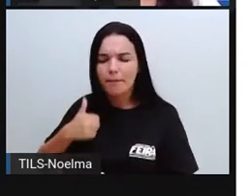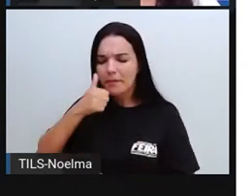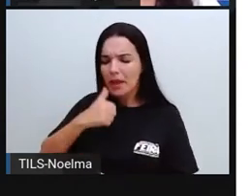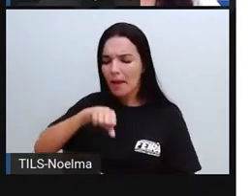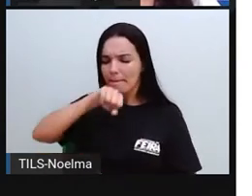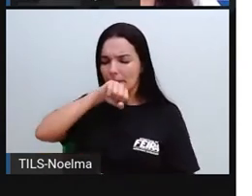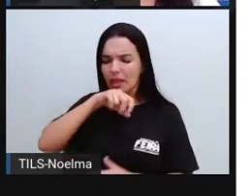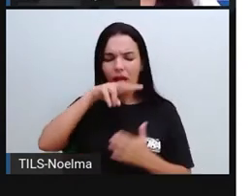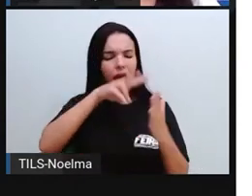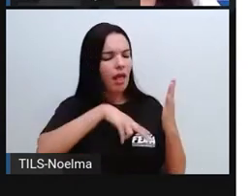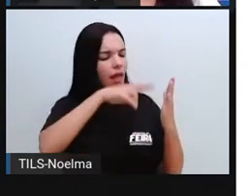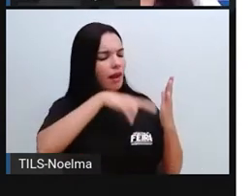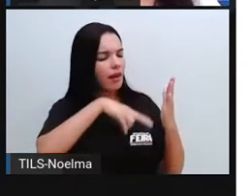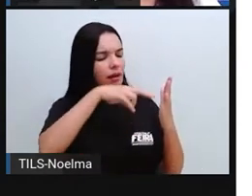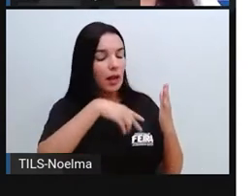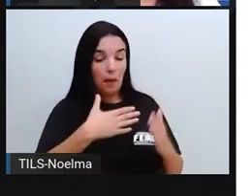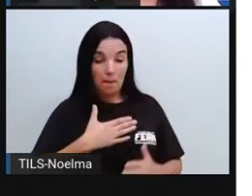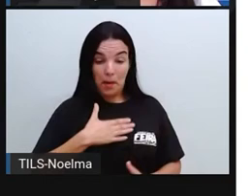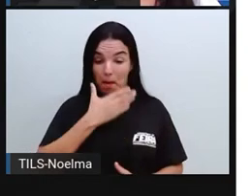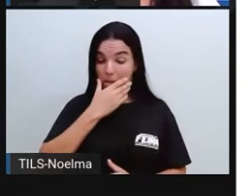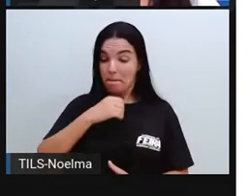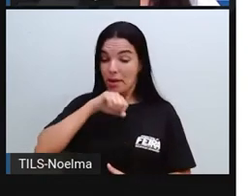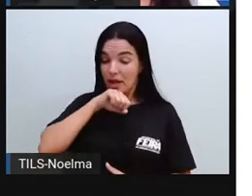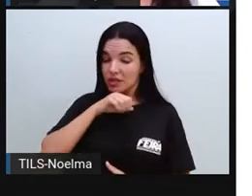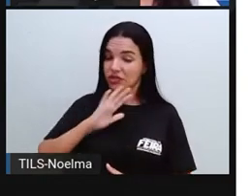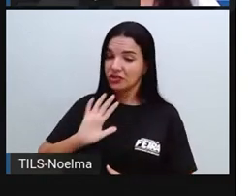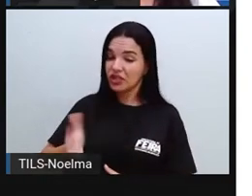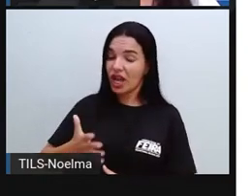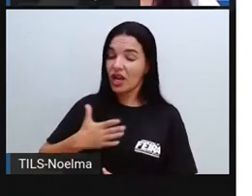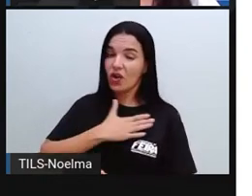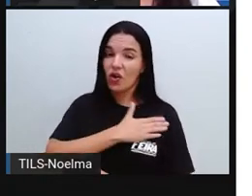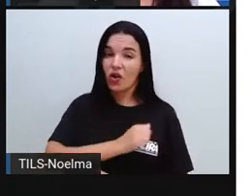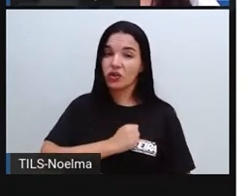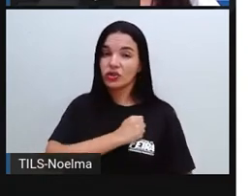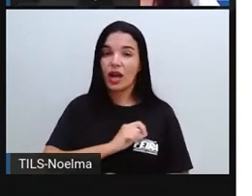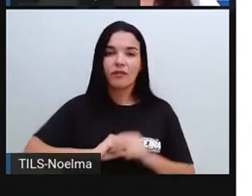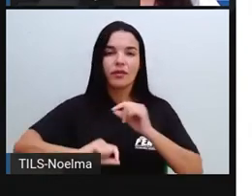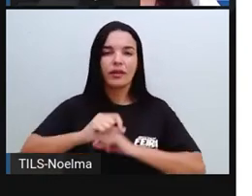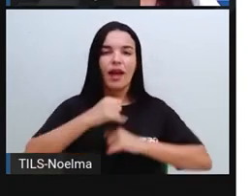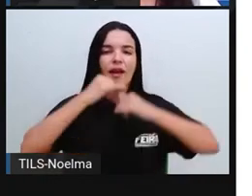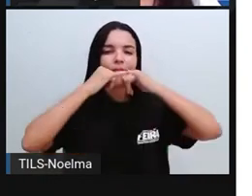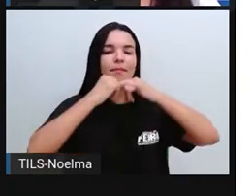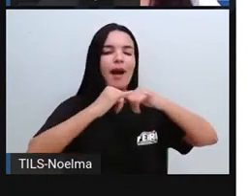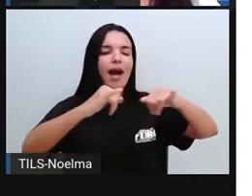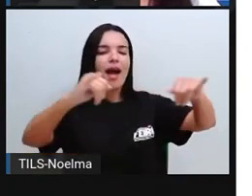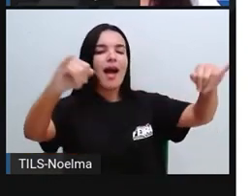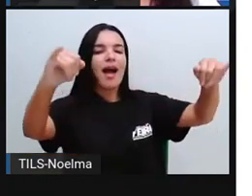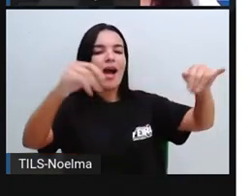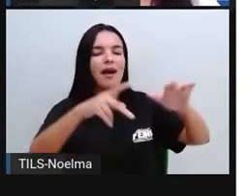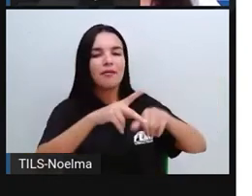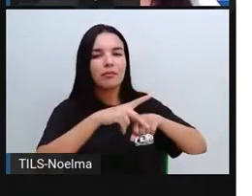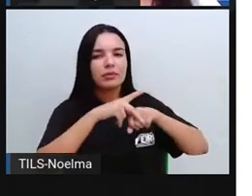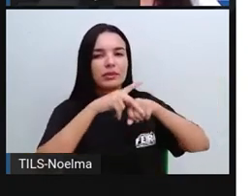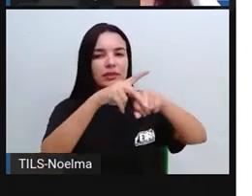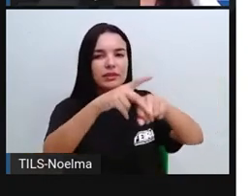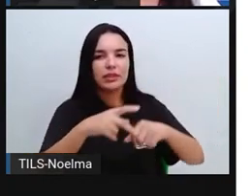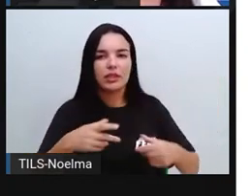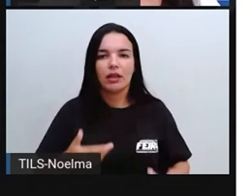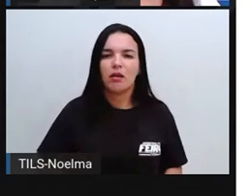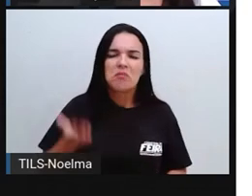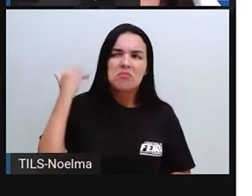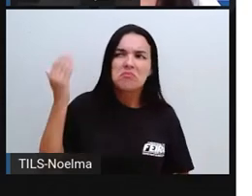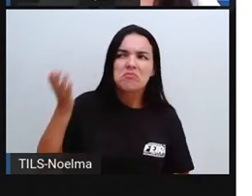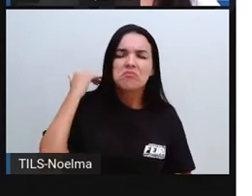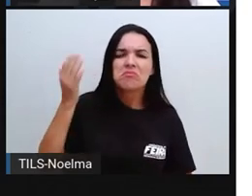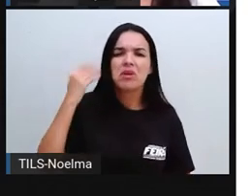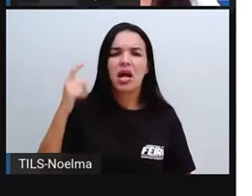de declamar poesia. Foi em algum momento do ginásio, por volta do que hoje seria a